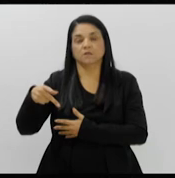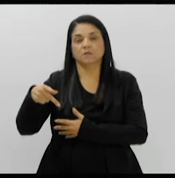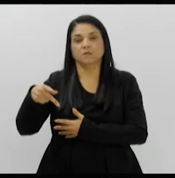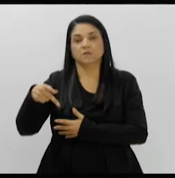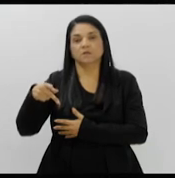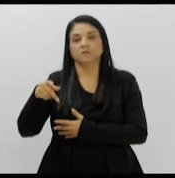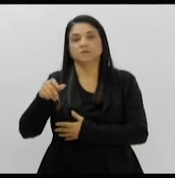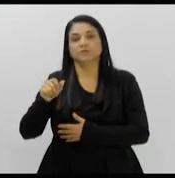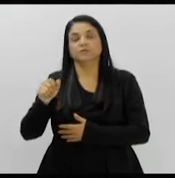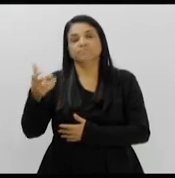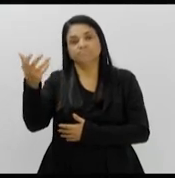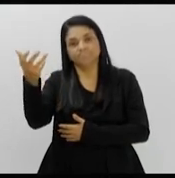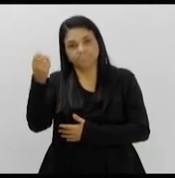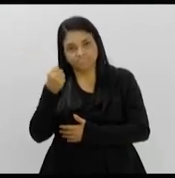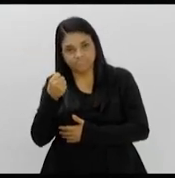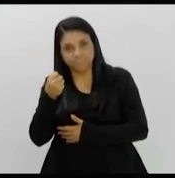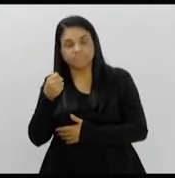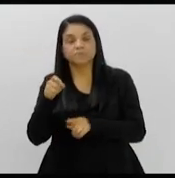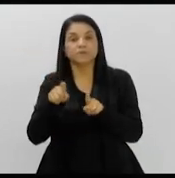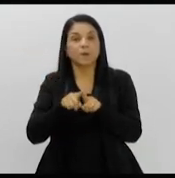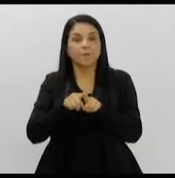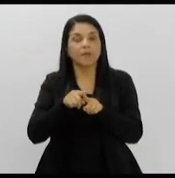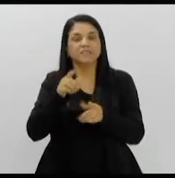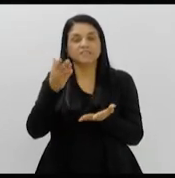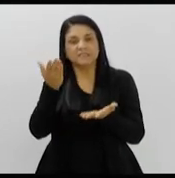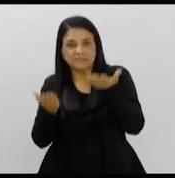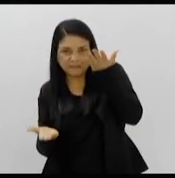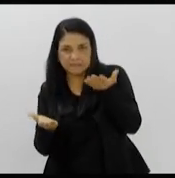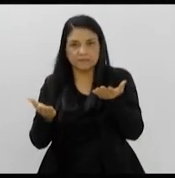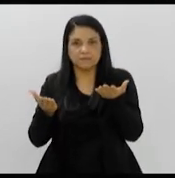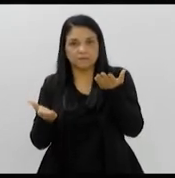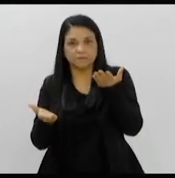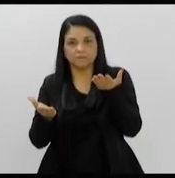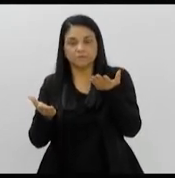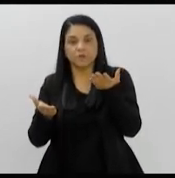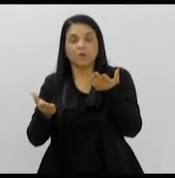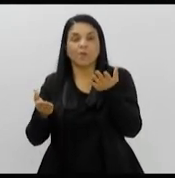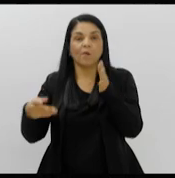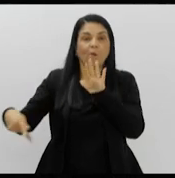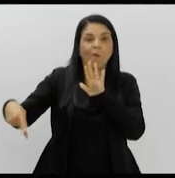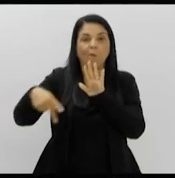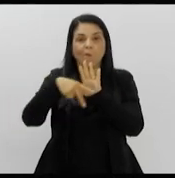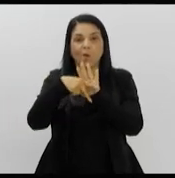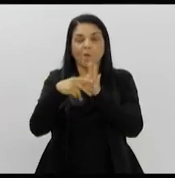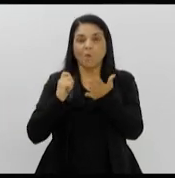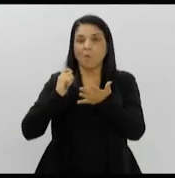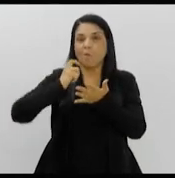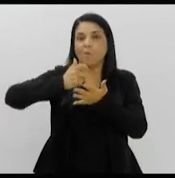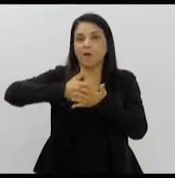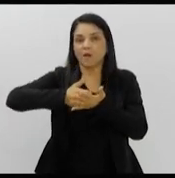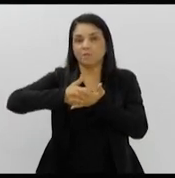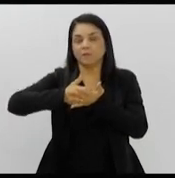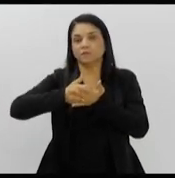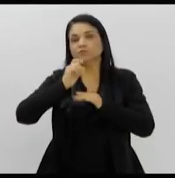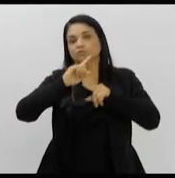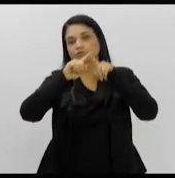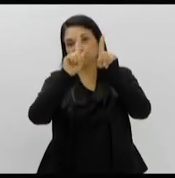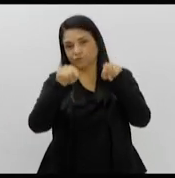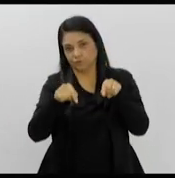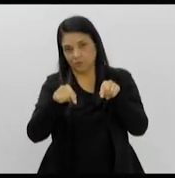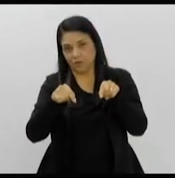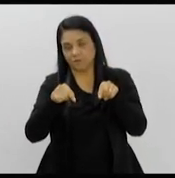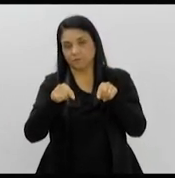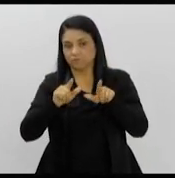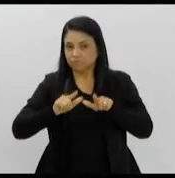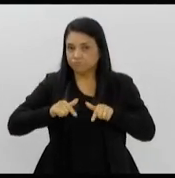e pensionistas como também desequilibra o próprio pagamento dos ativos porque quando